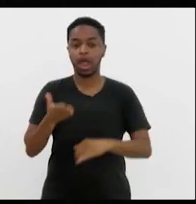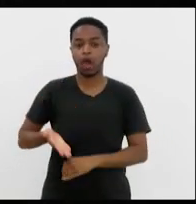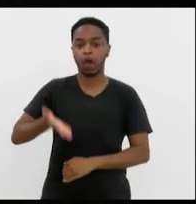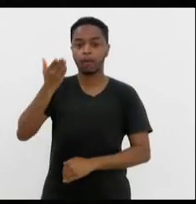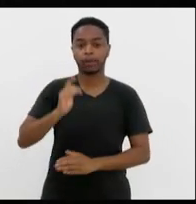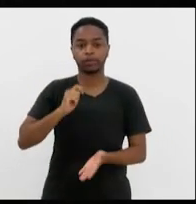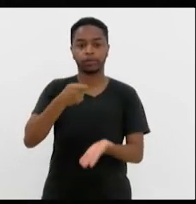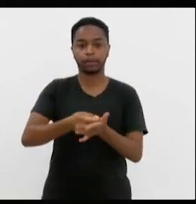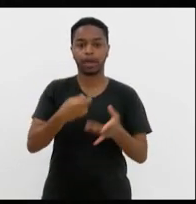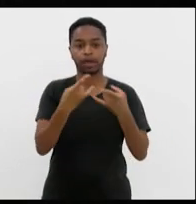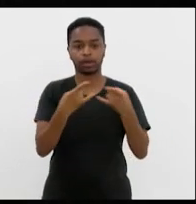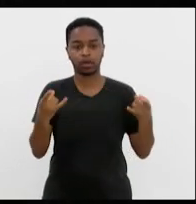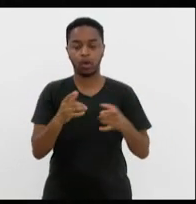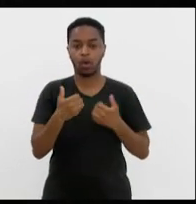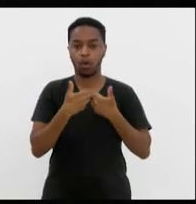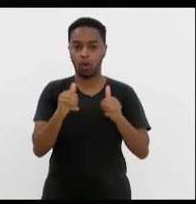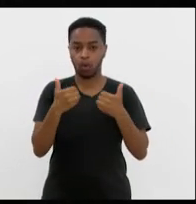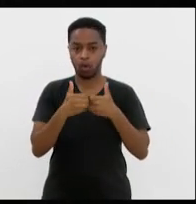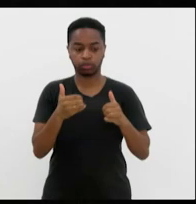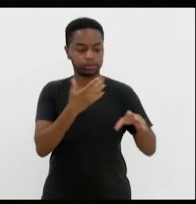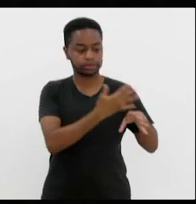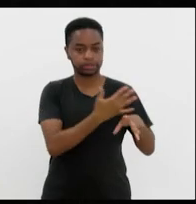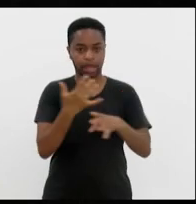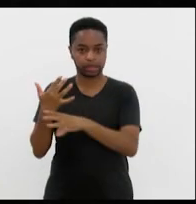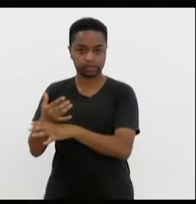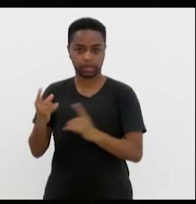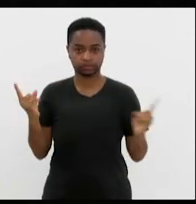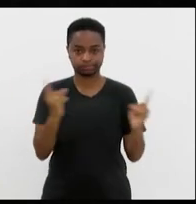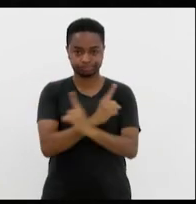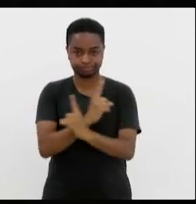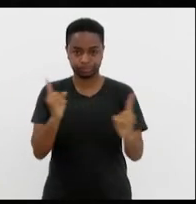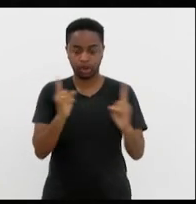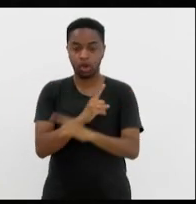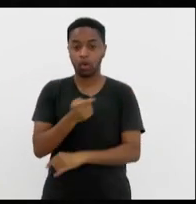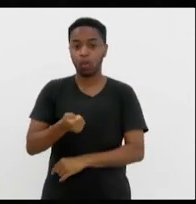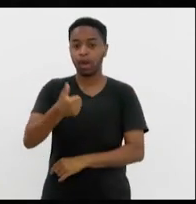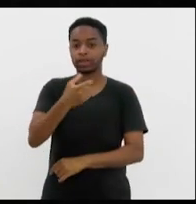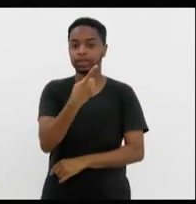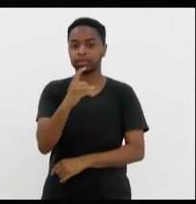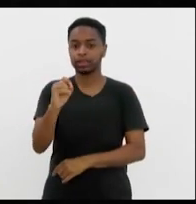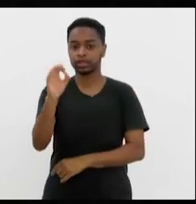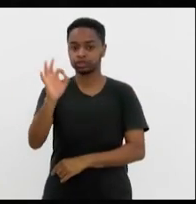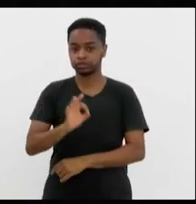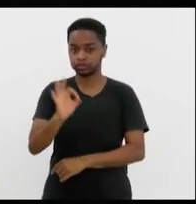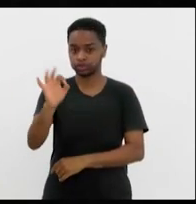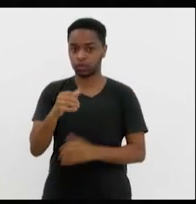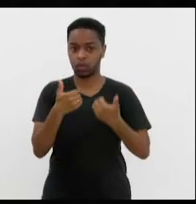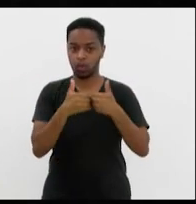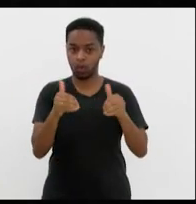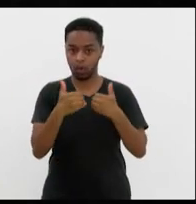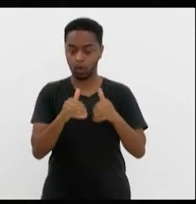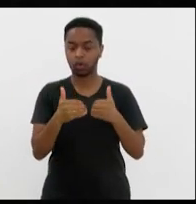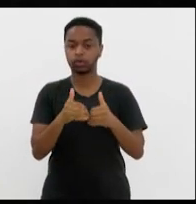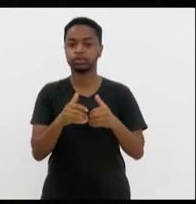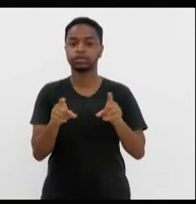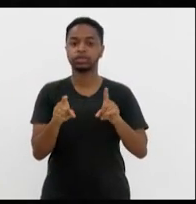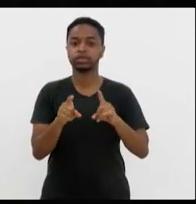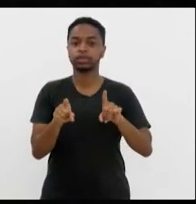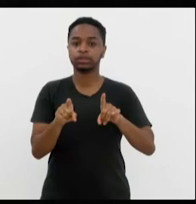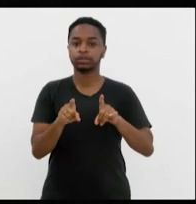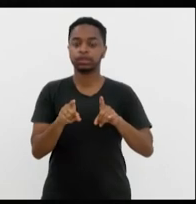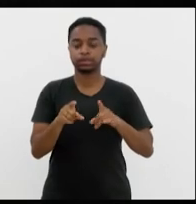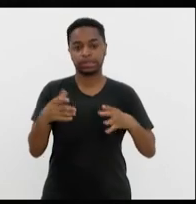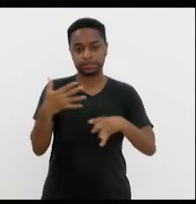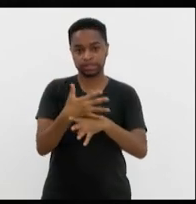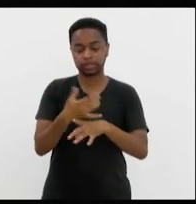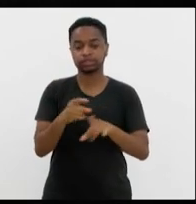de ônibus intermunicipais em quase 10% para ônibus urbanos e rodoviários que circulam